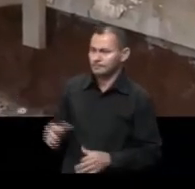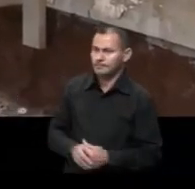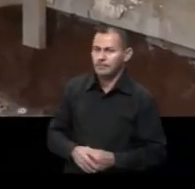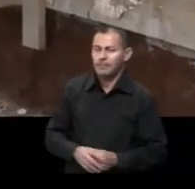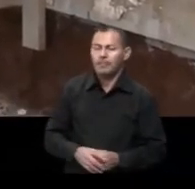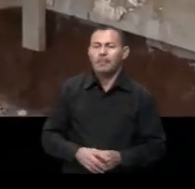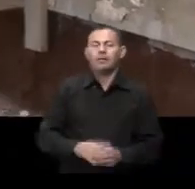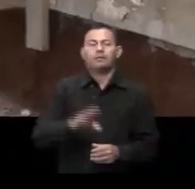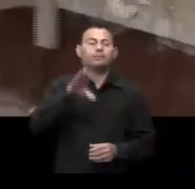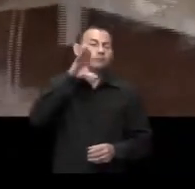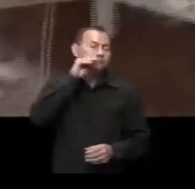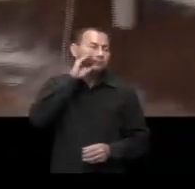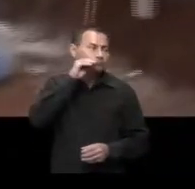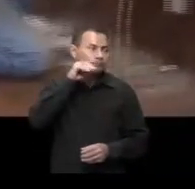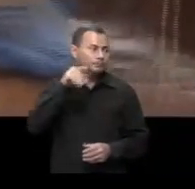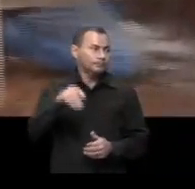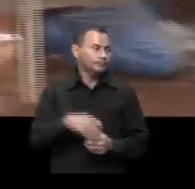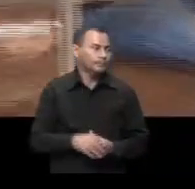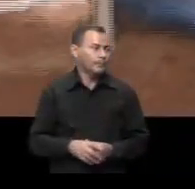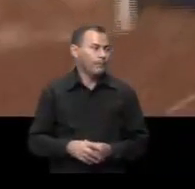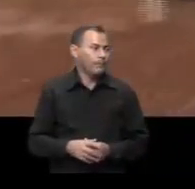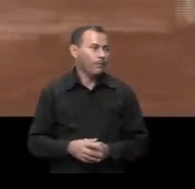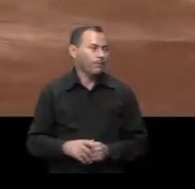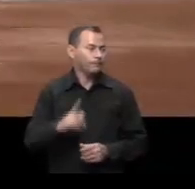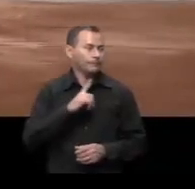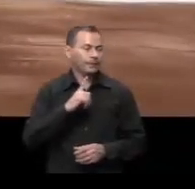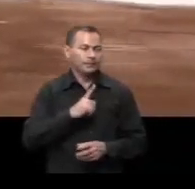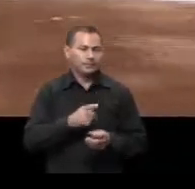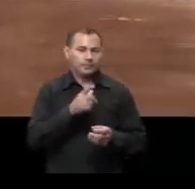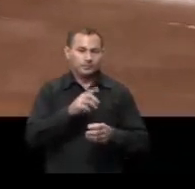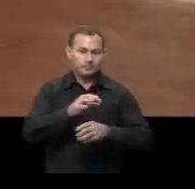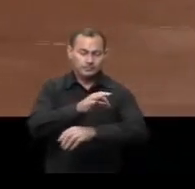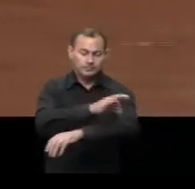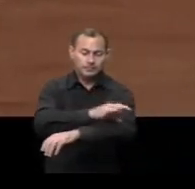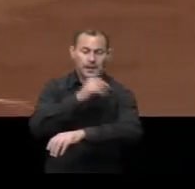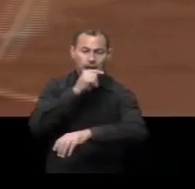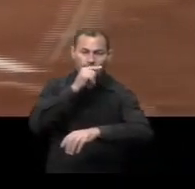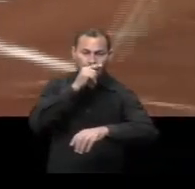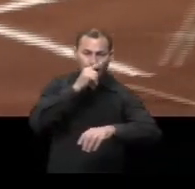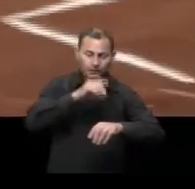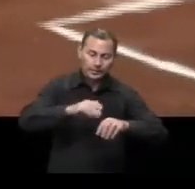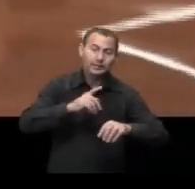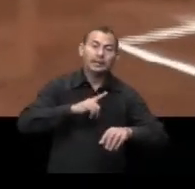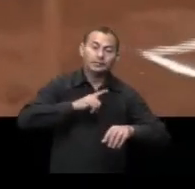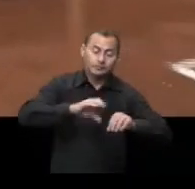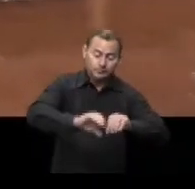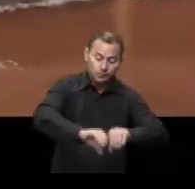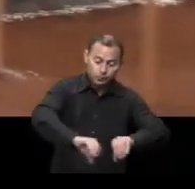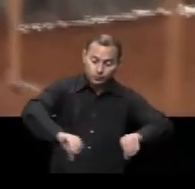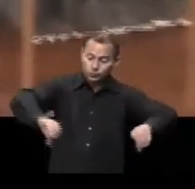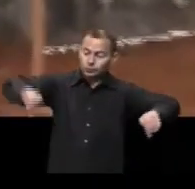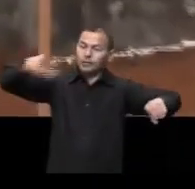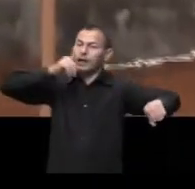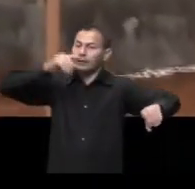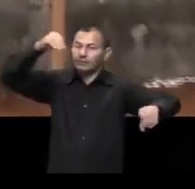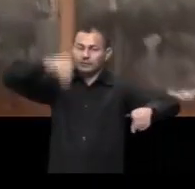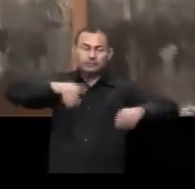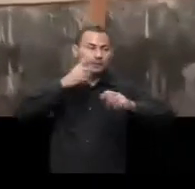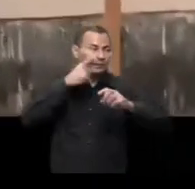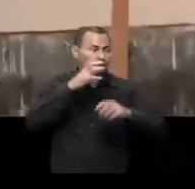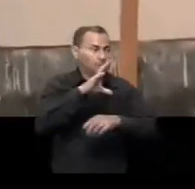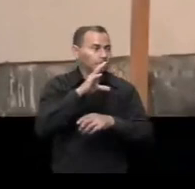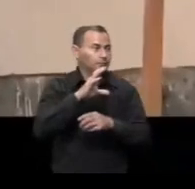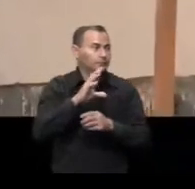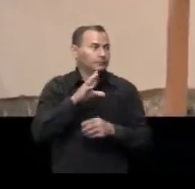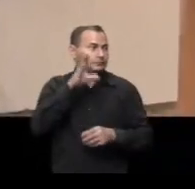Então, o funcionário ali, ele tem uma mangueira e na outra extremidade do gabarito está o outro